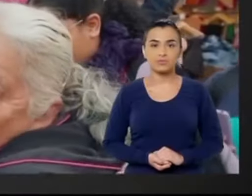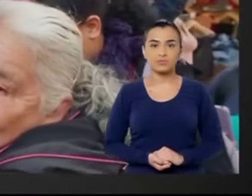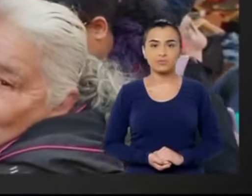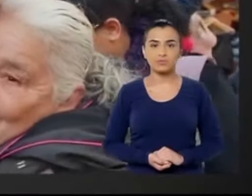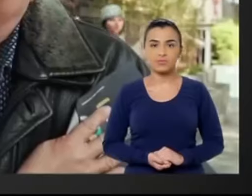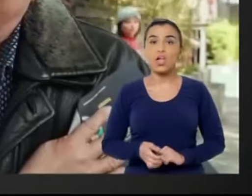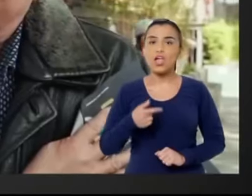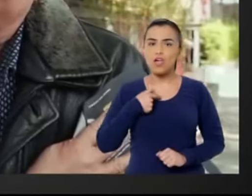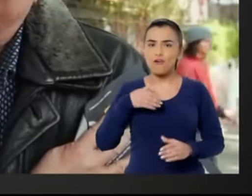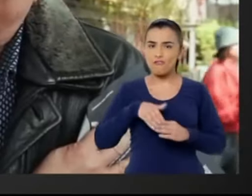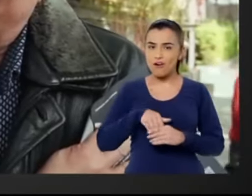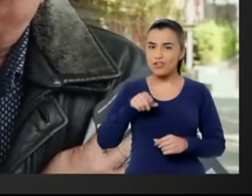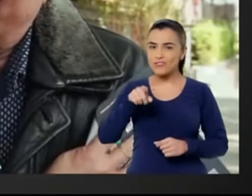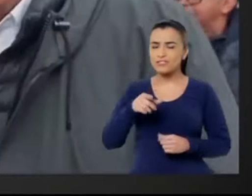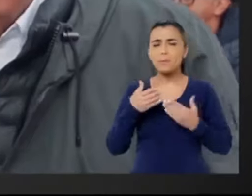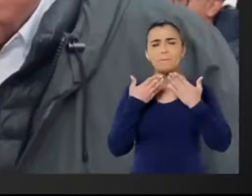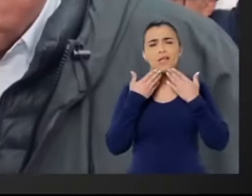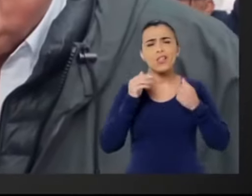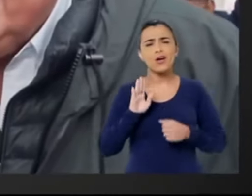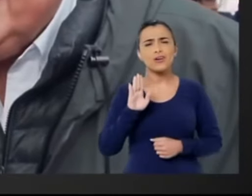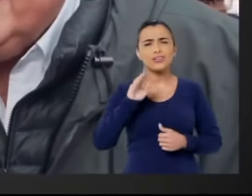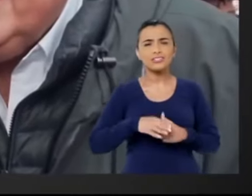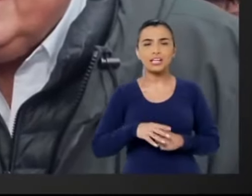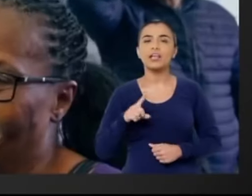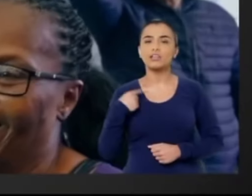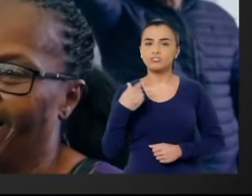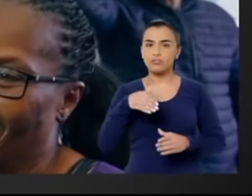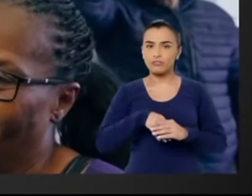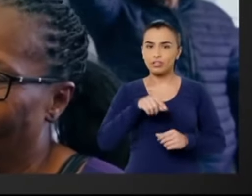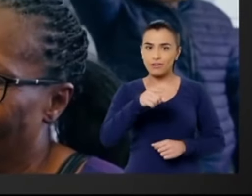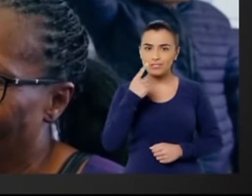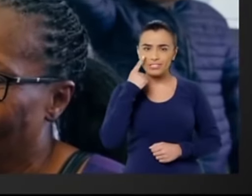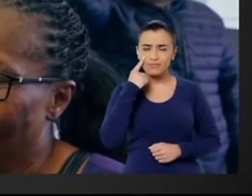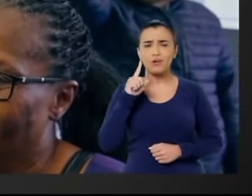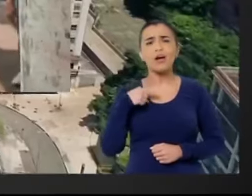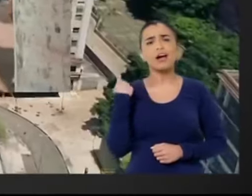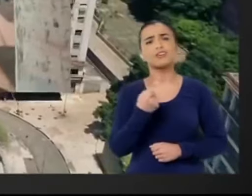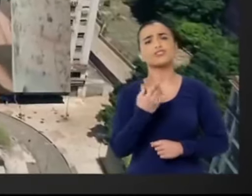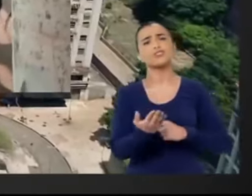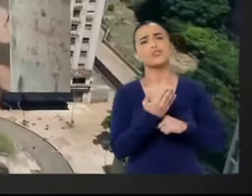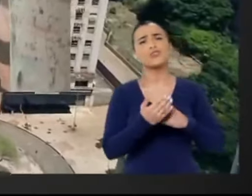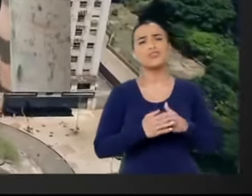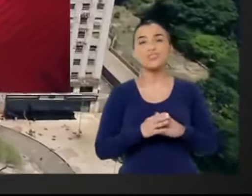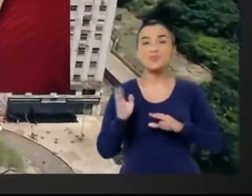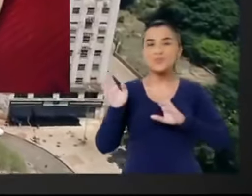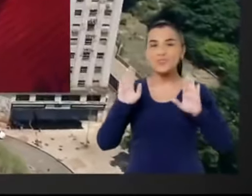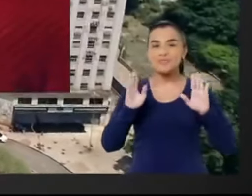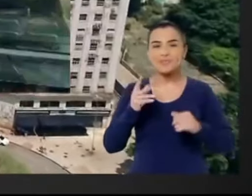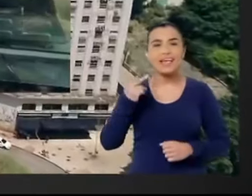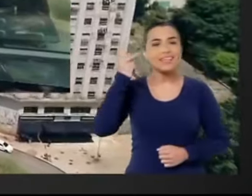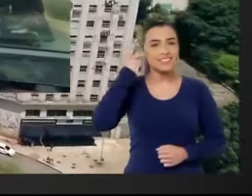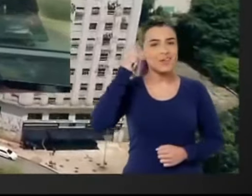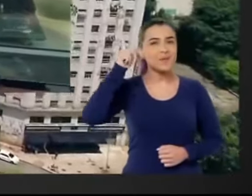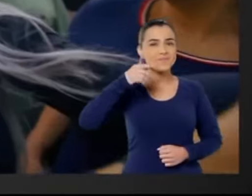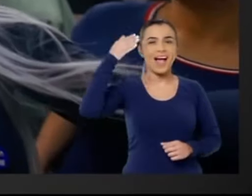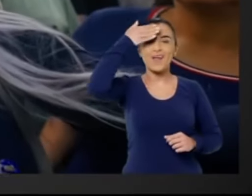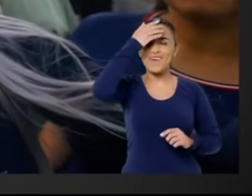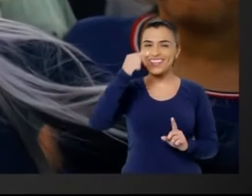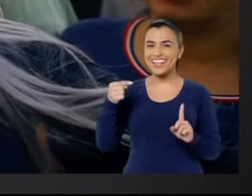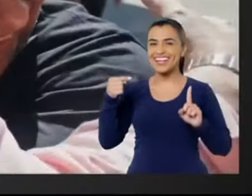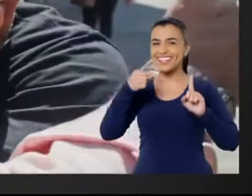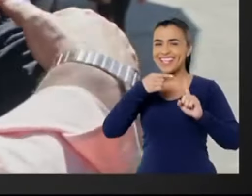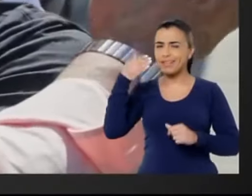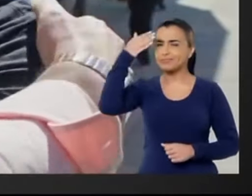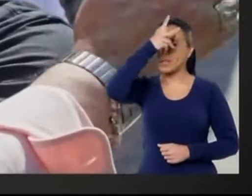Eu voto em você. O melhor candidato. Nós vamos votar no C, viu? Nos ajude, Datena. Da Atena é São Paulo. É